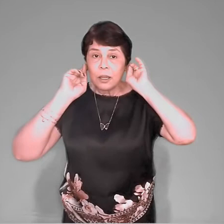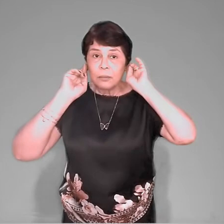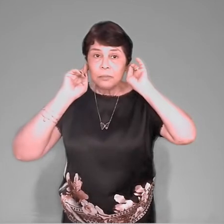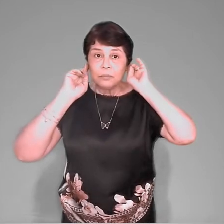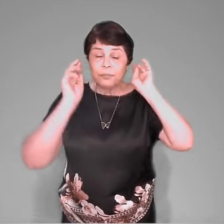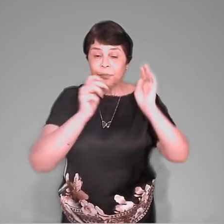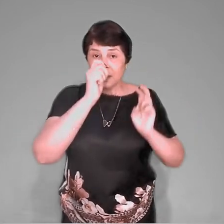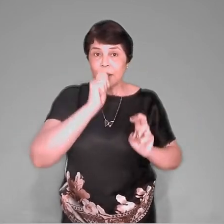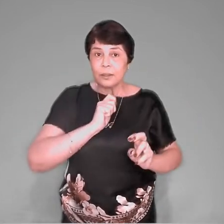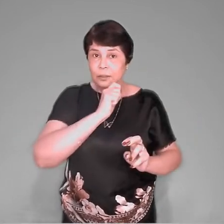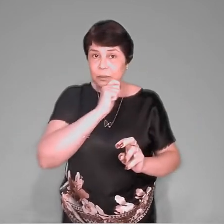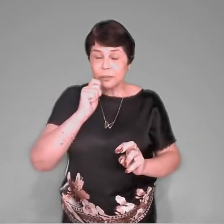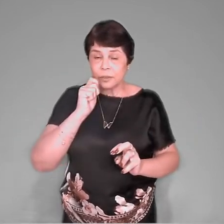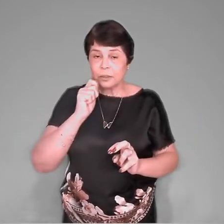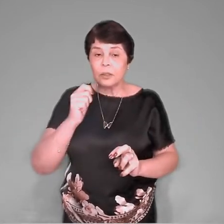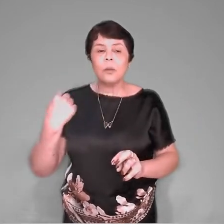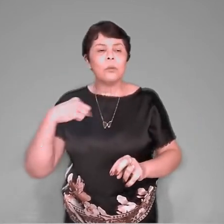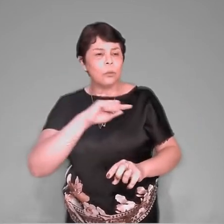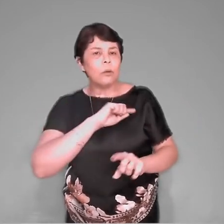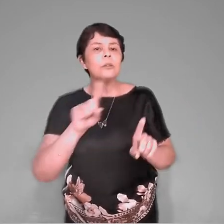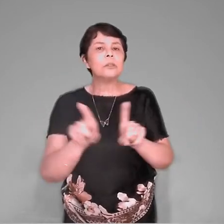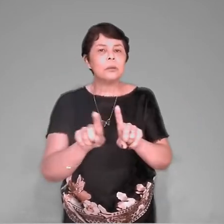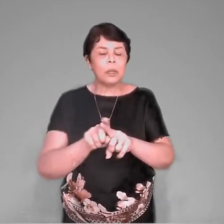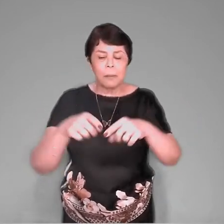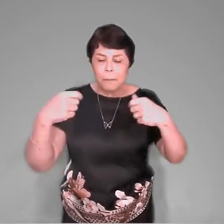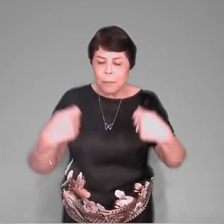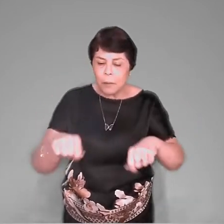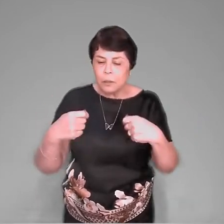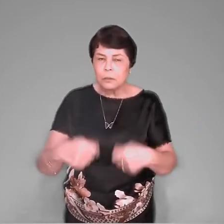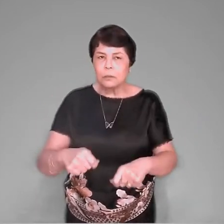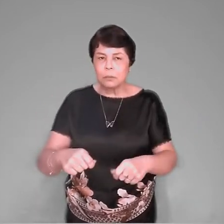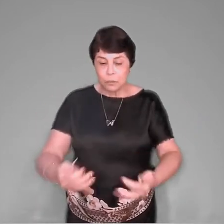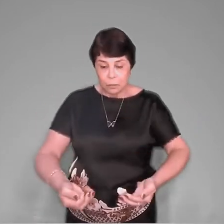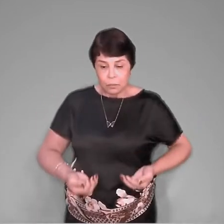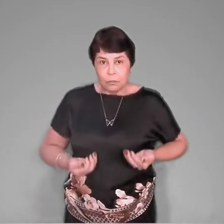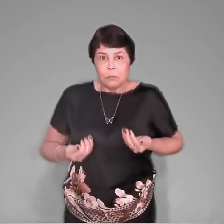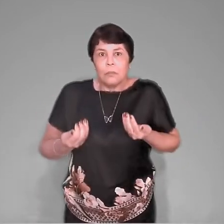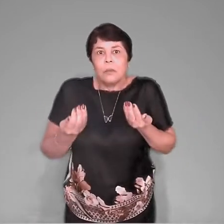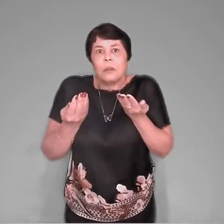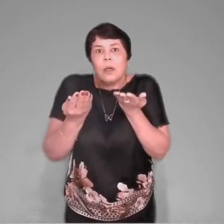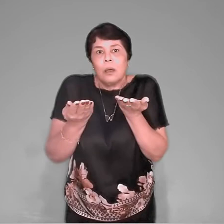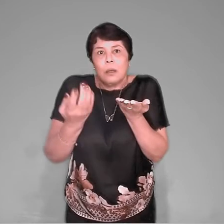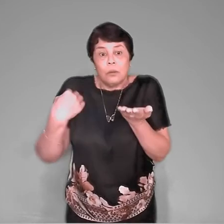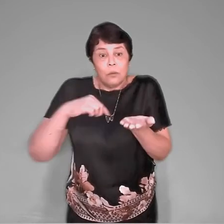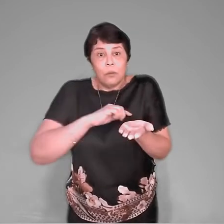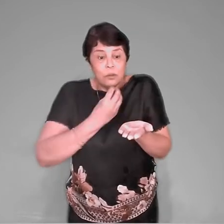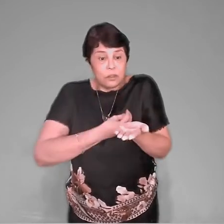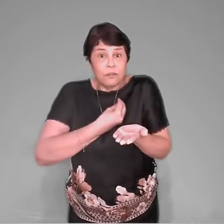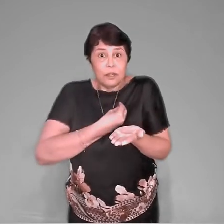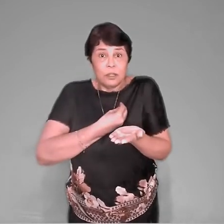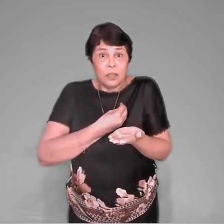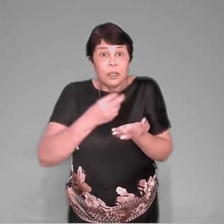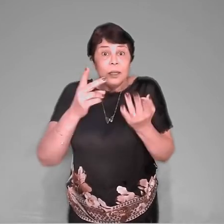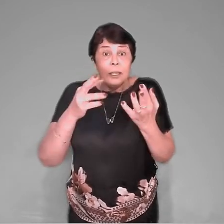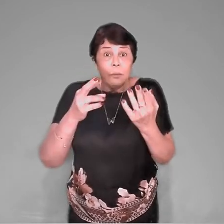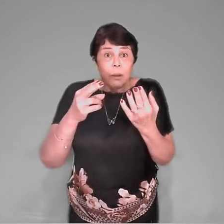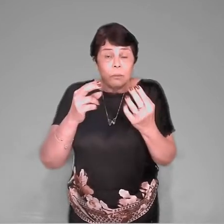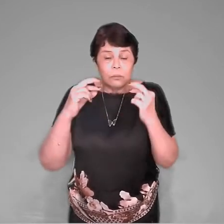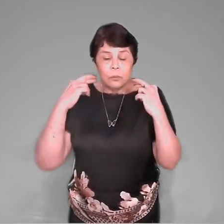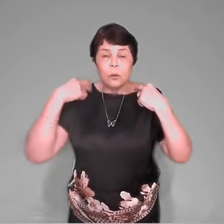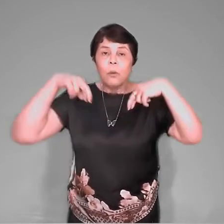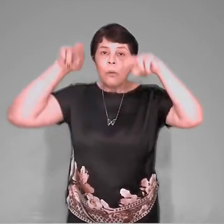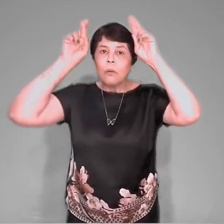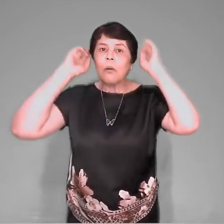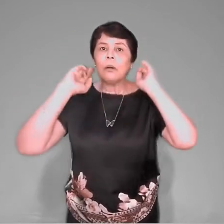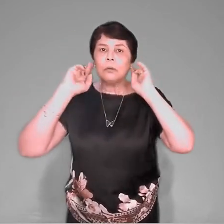do corpo. Em outras palavras, quando a gente se reúne, como se nós fôssemos um cordeiro, como se dedicado